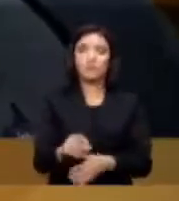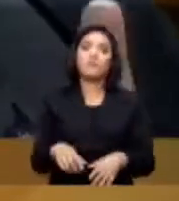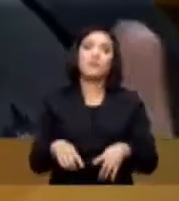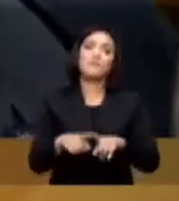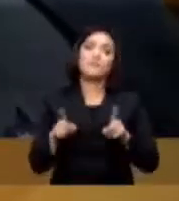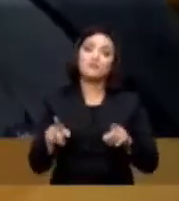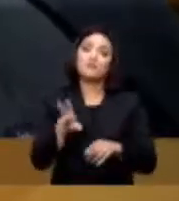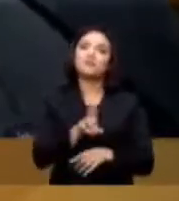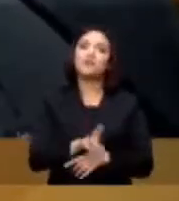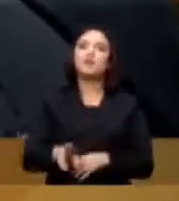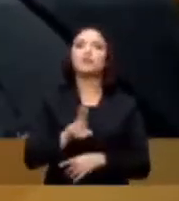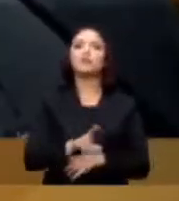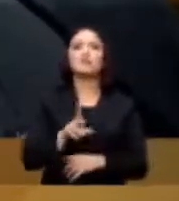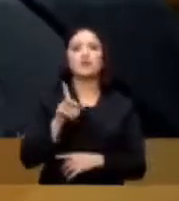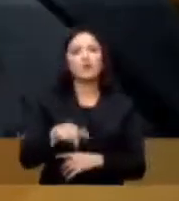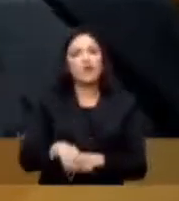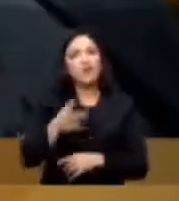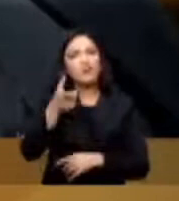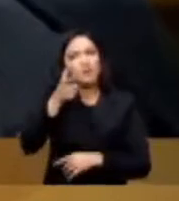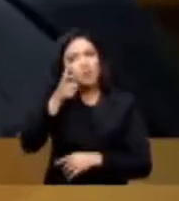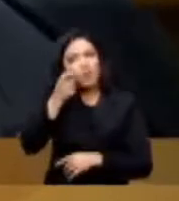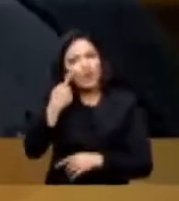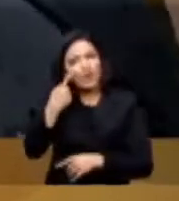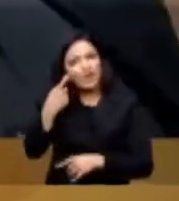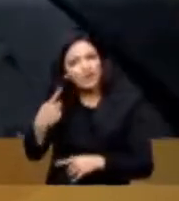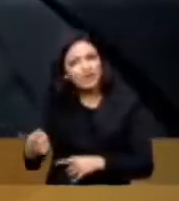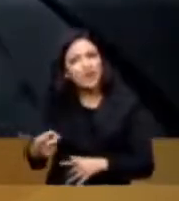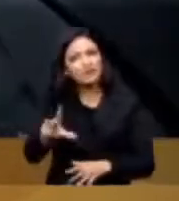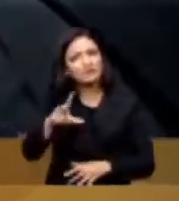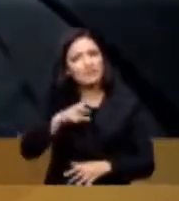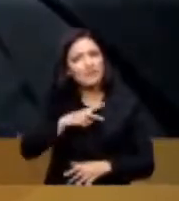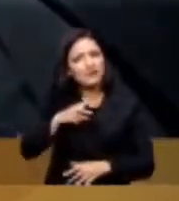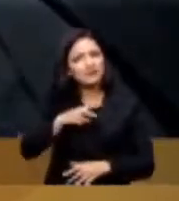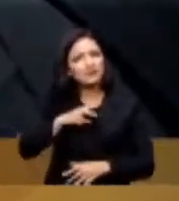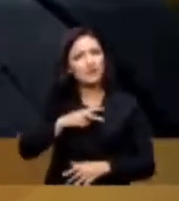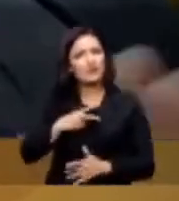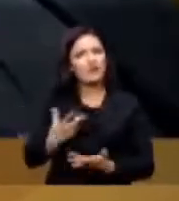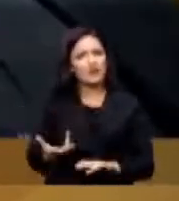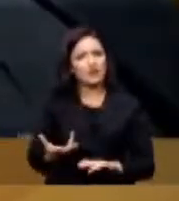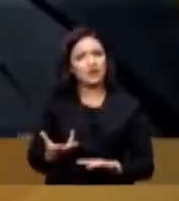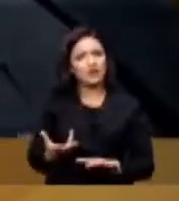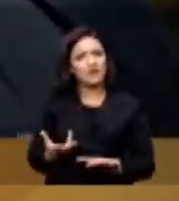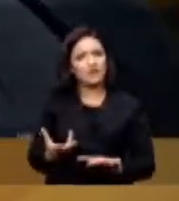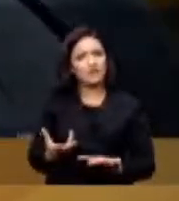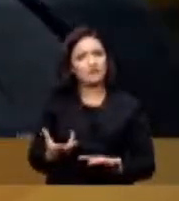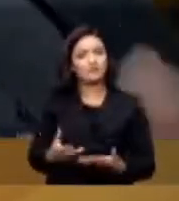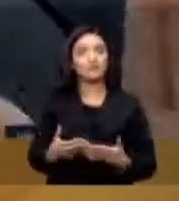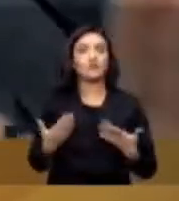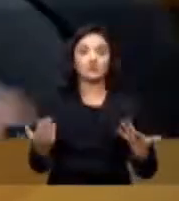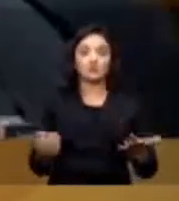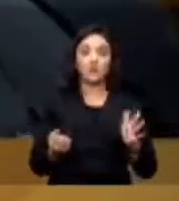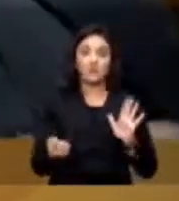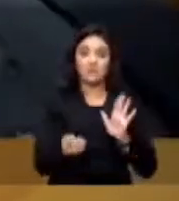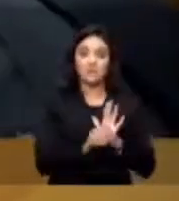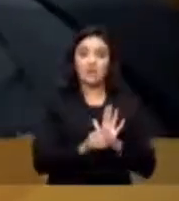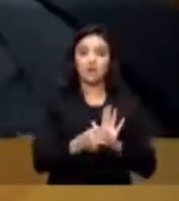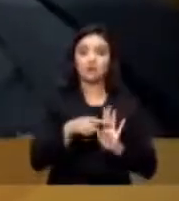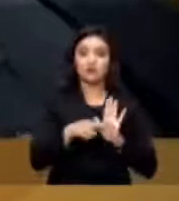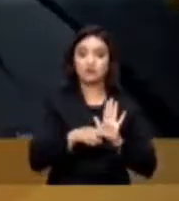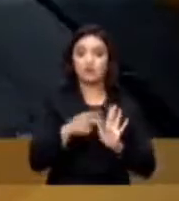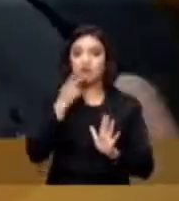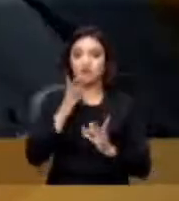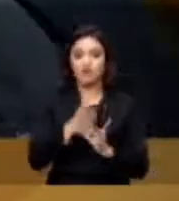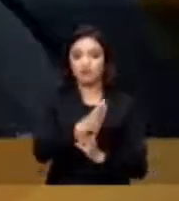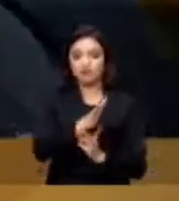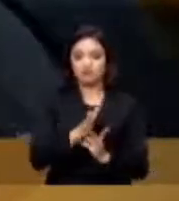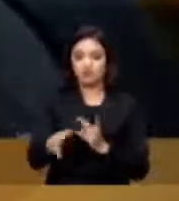utilização para interesse restrito em regime privado. O marco regulatório fala em regime público